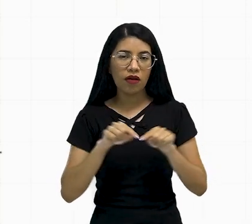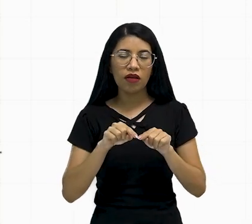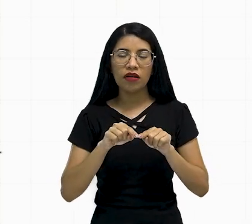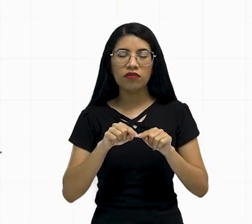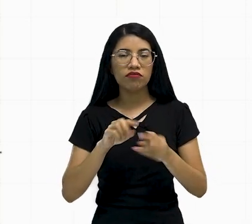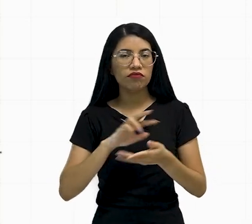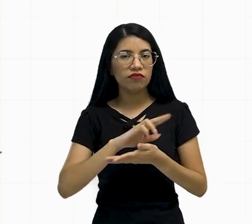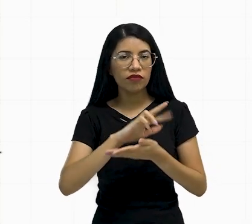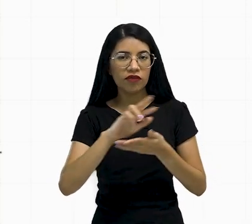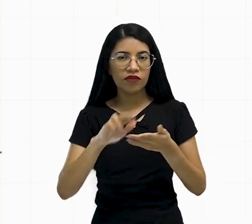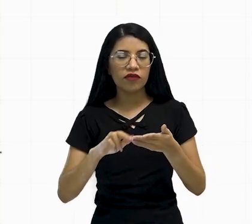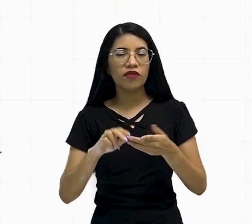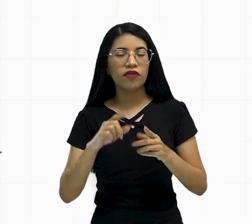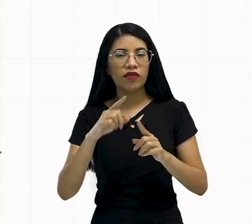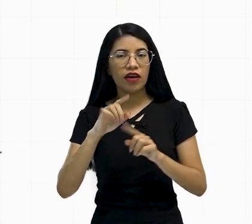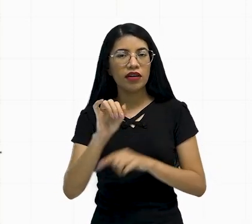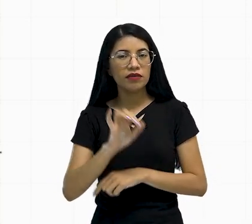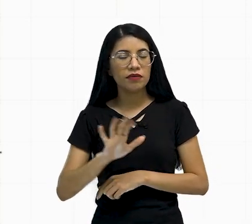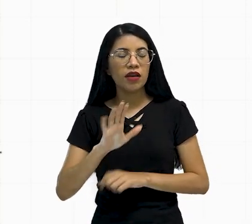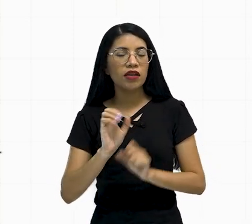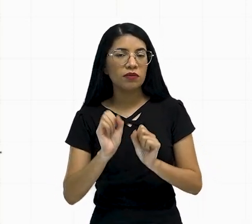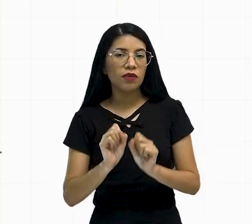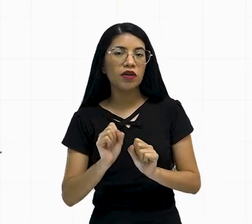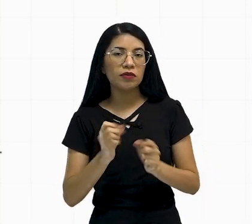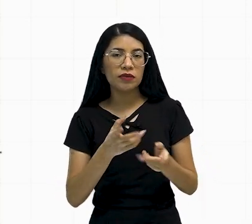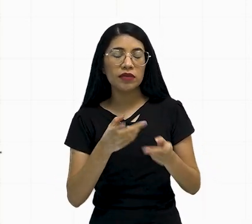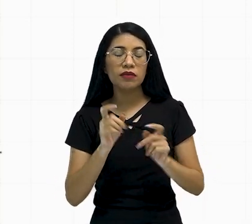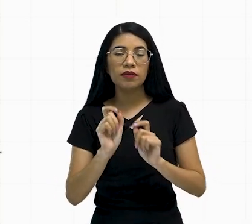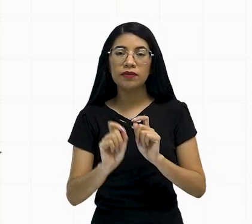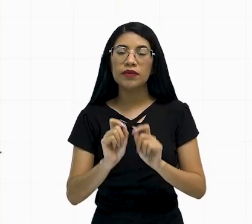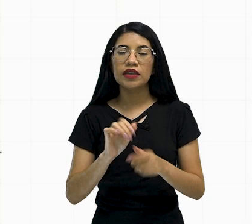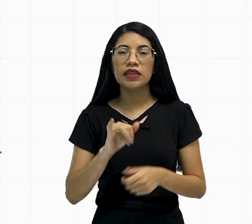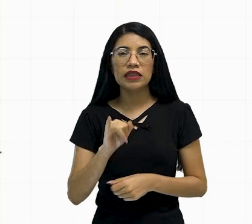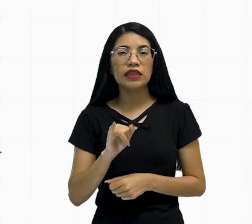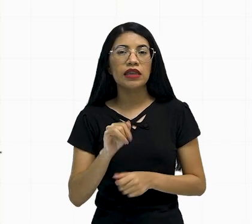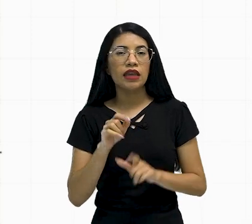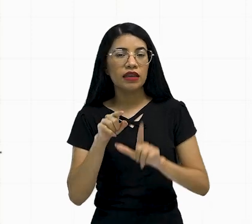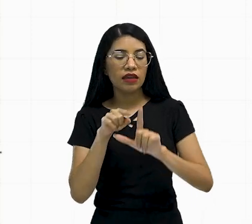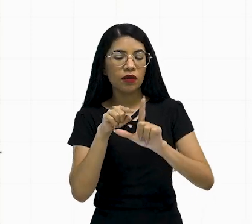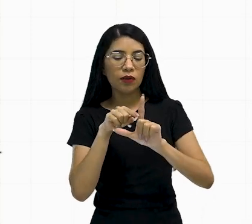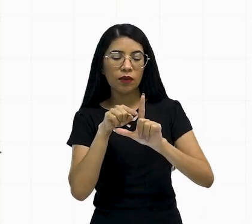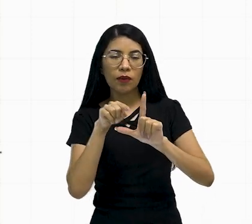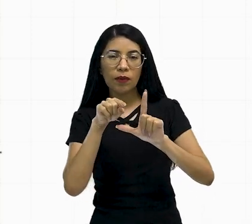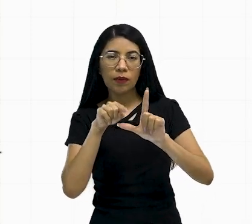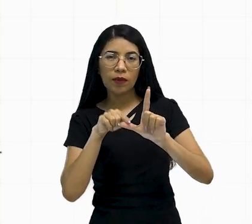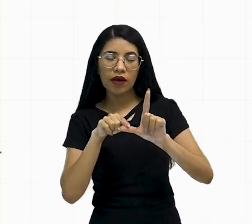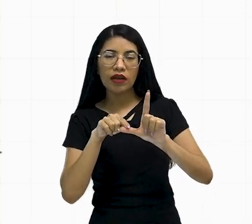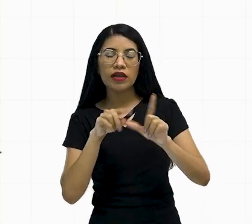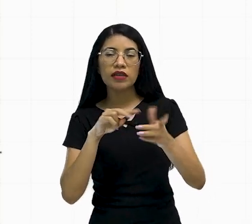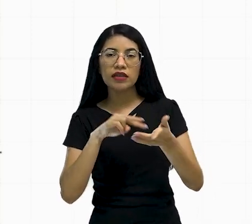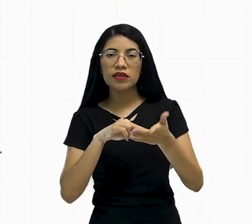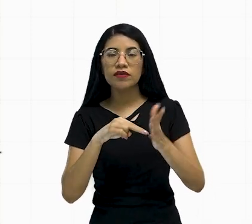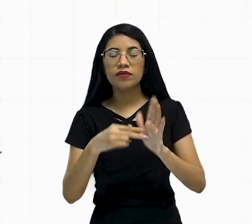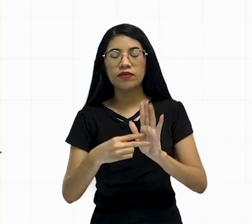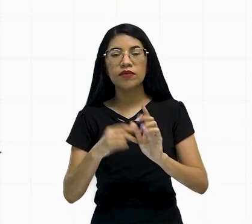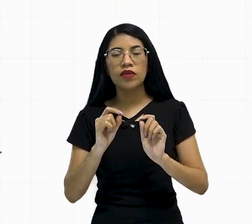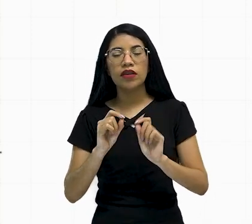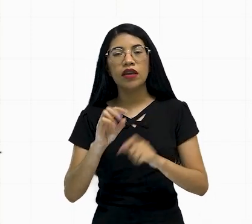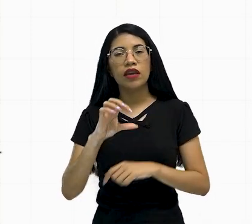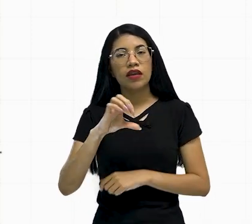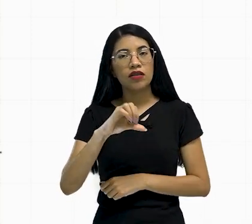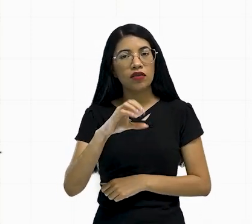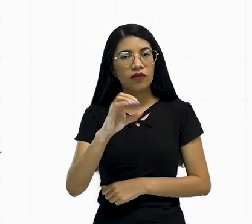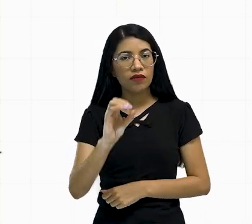assim sucessivamente, se você ver, aí no caso, esse quadradozinho, significa que esse ângulo